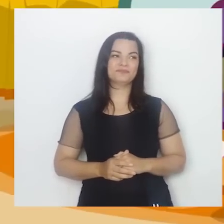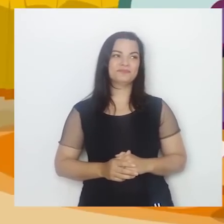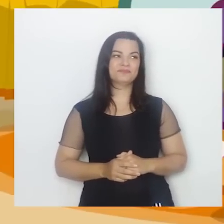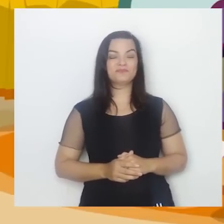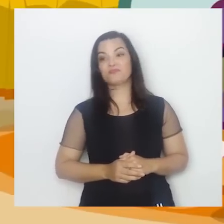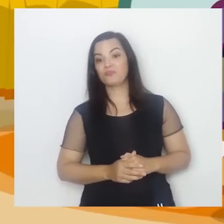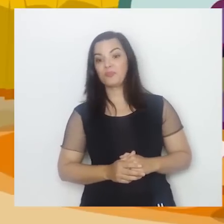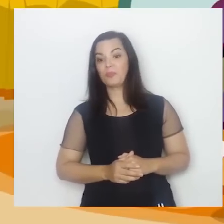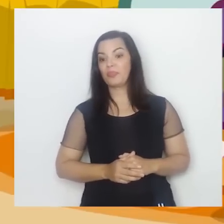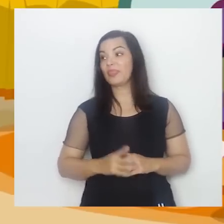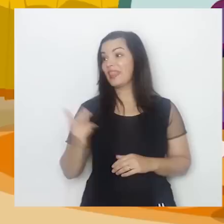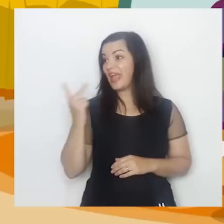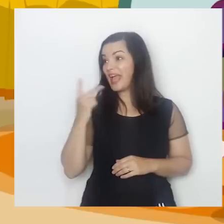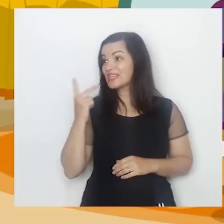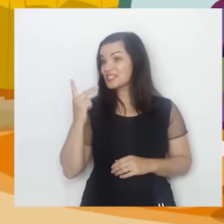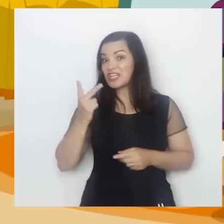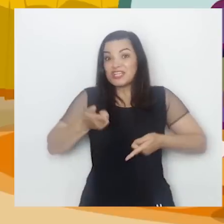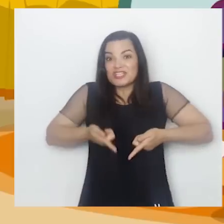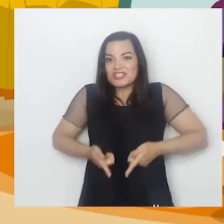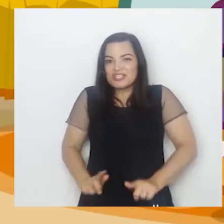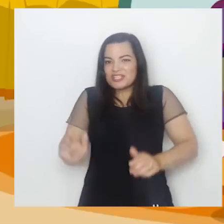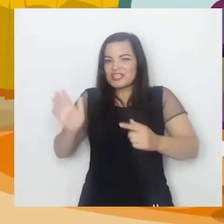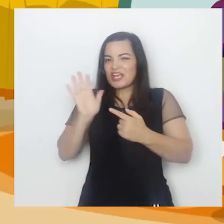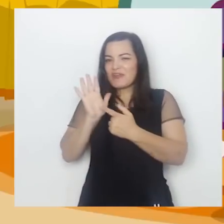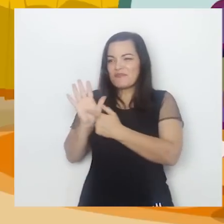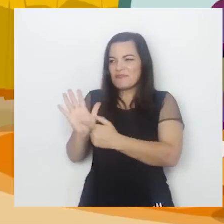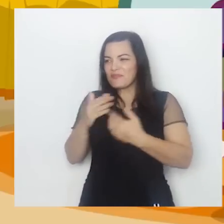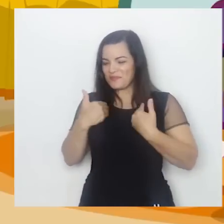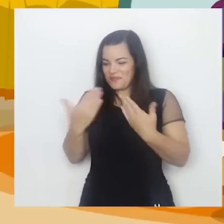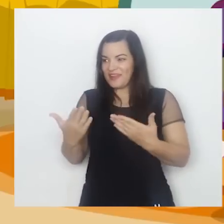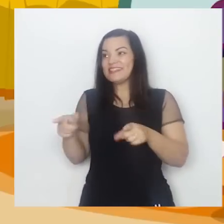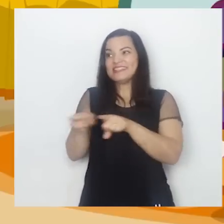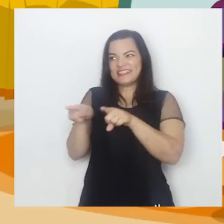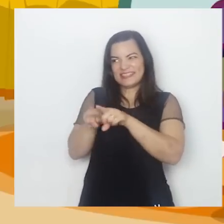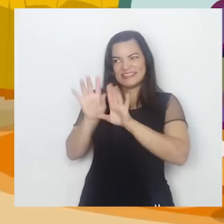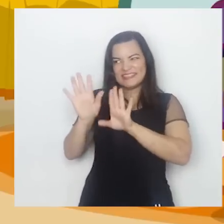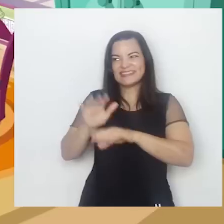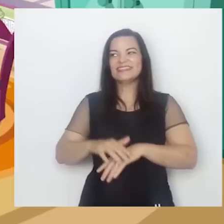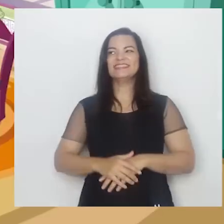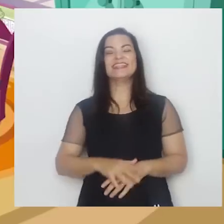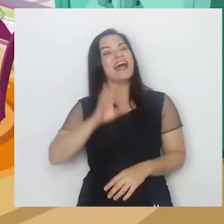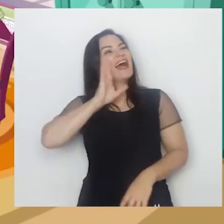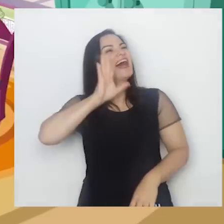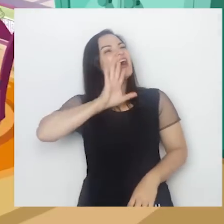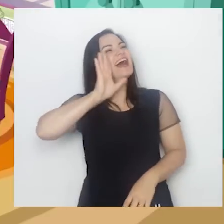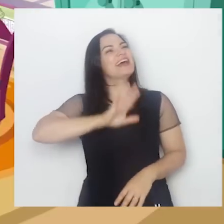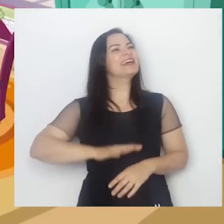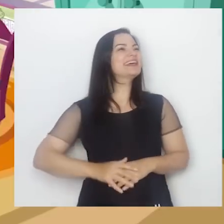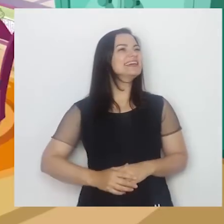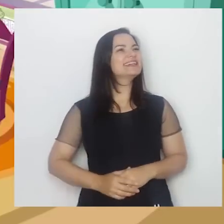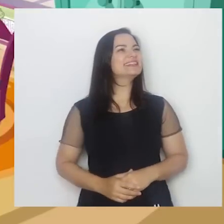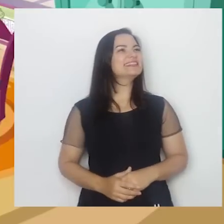A gente vai ficar gêmea por fora também, Lila. Legal!